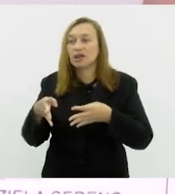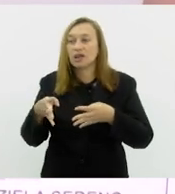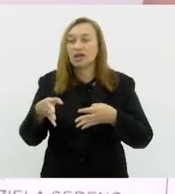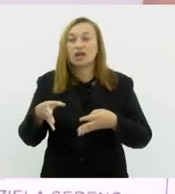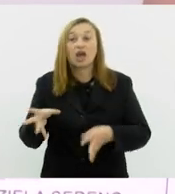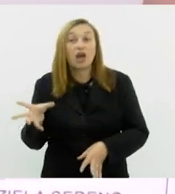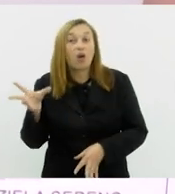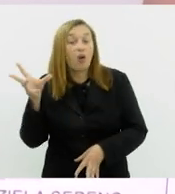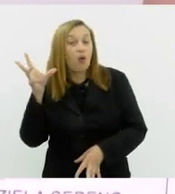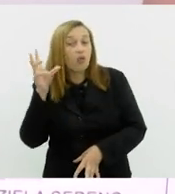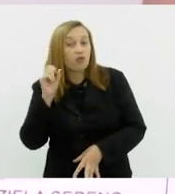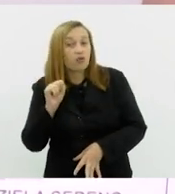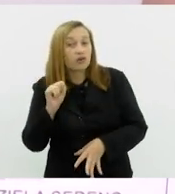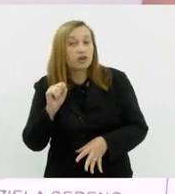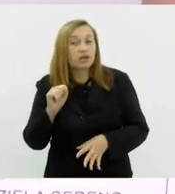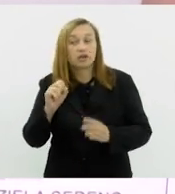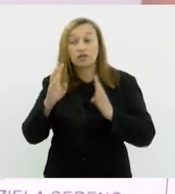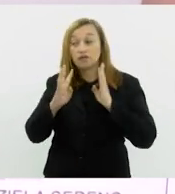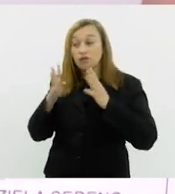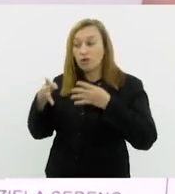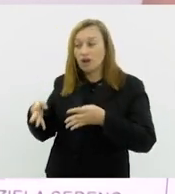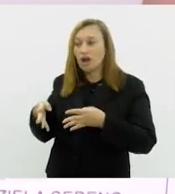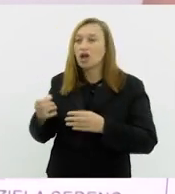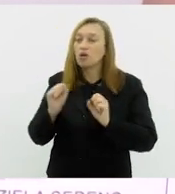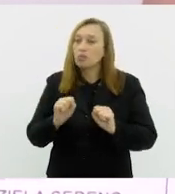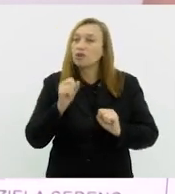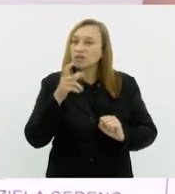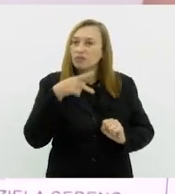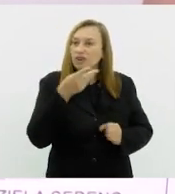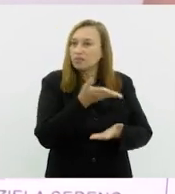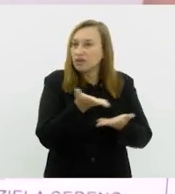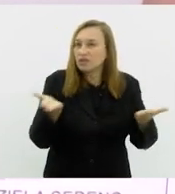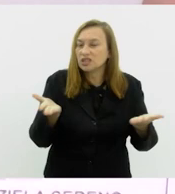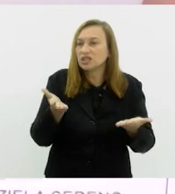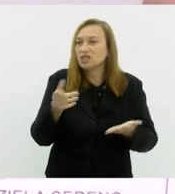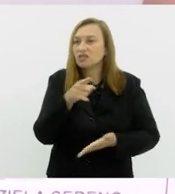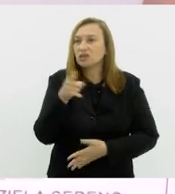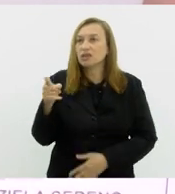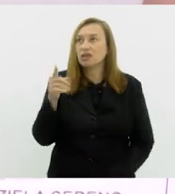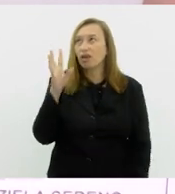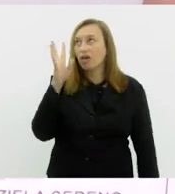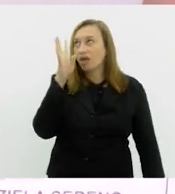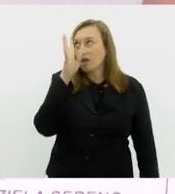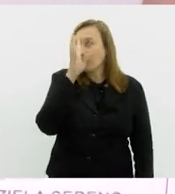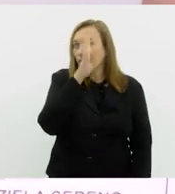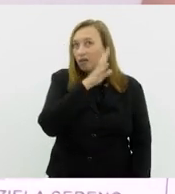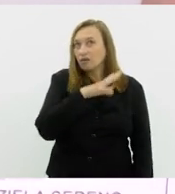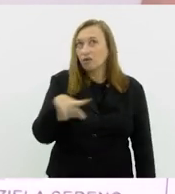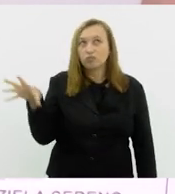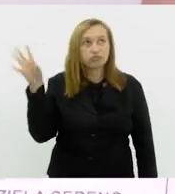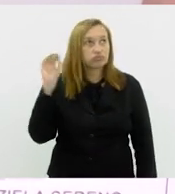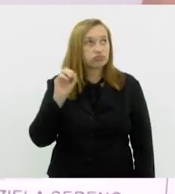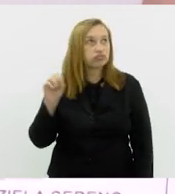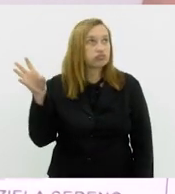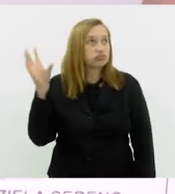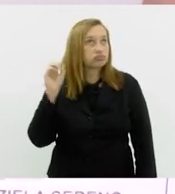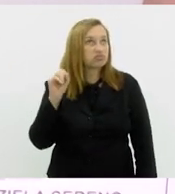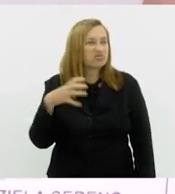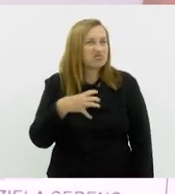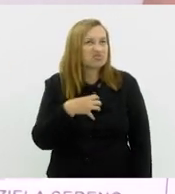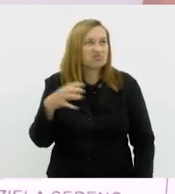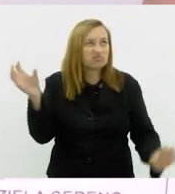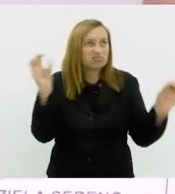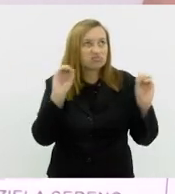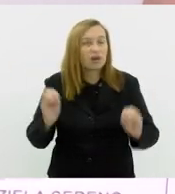que a gente vai ouvir. Porque eu posso estar falando para vocês aqui e muitas de vocês apenas vão estar ouvindo. Não vai ter sentido